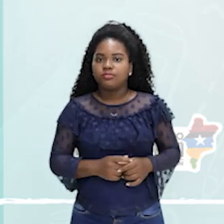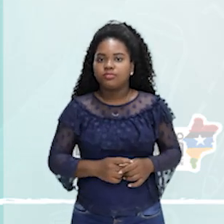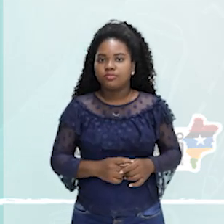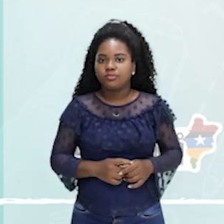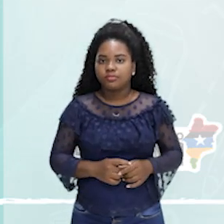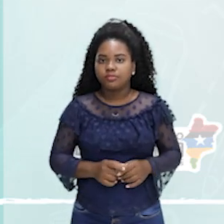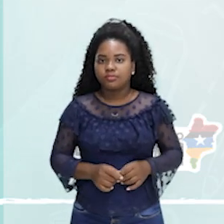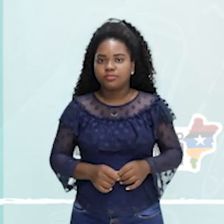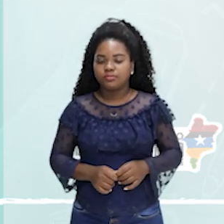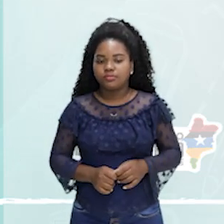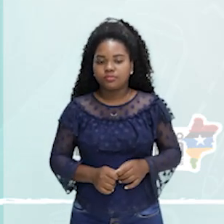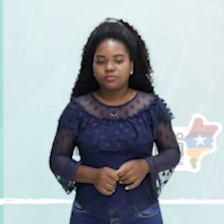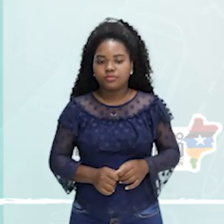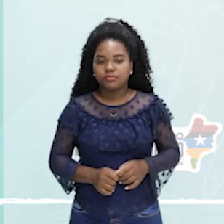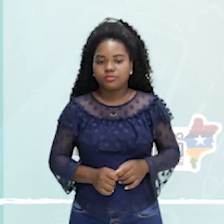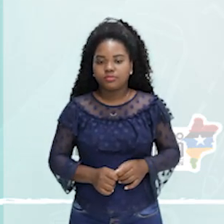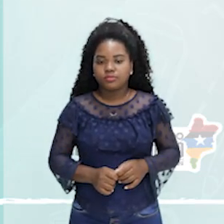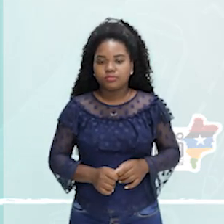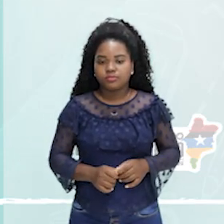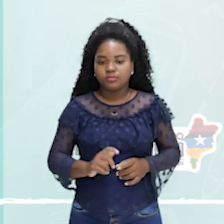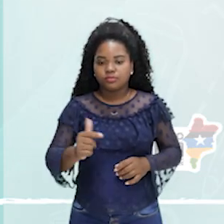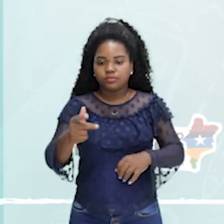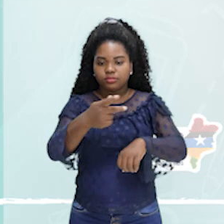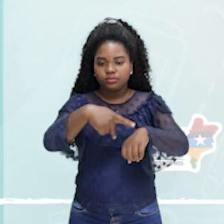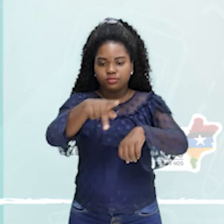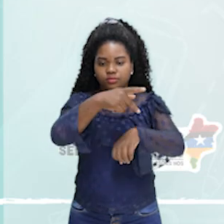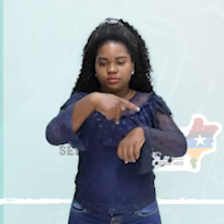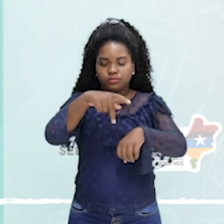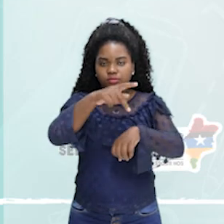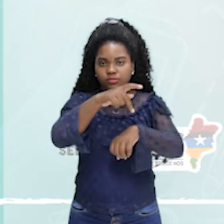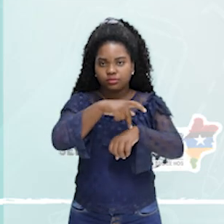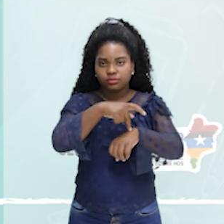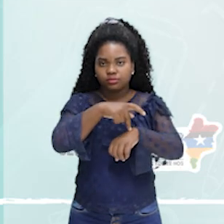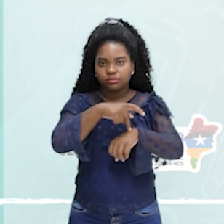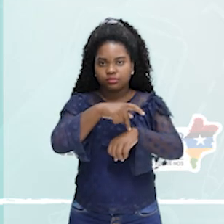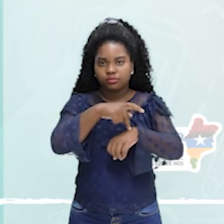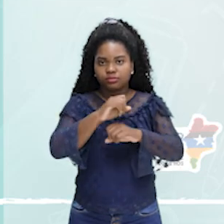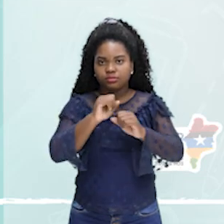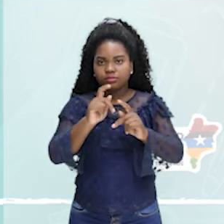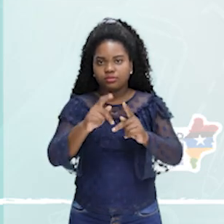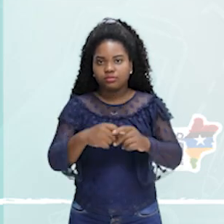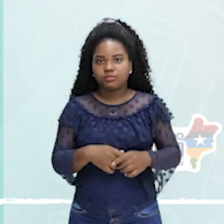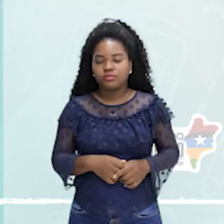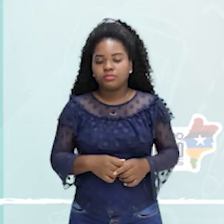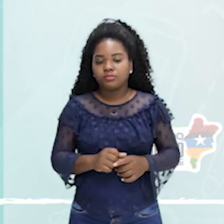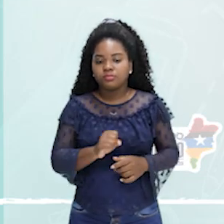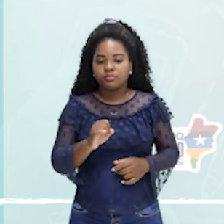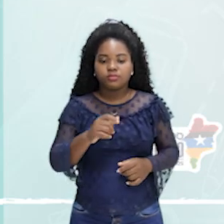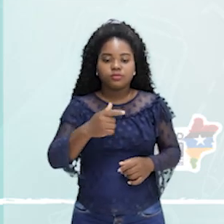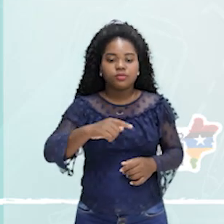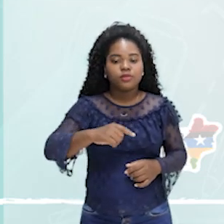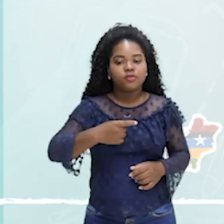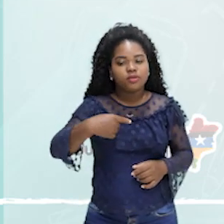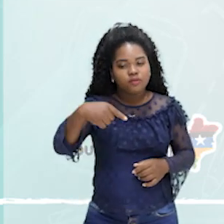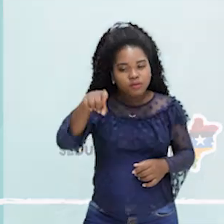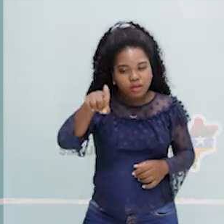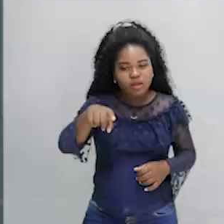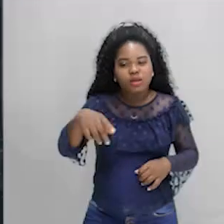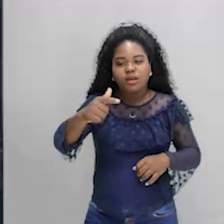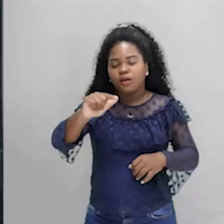há um deslocamento para um outro país. Tá certo? Se você vai para um outro país, você tem que, no